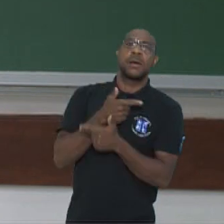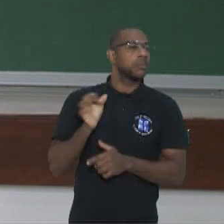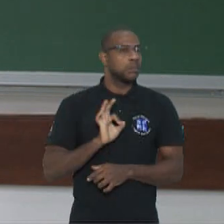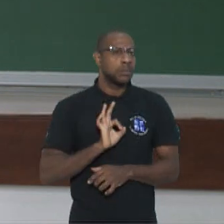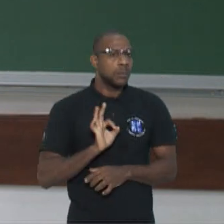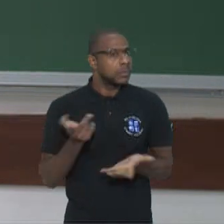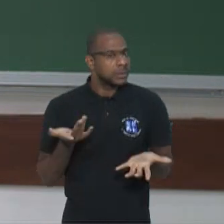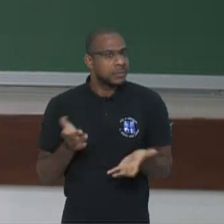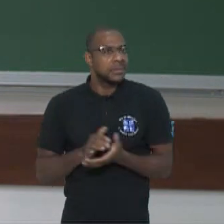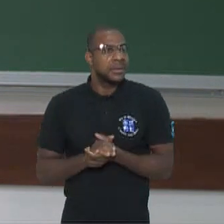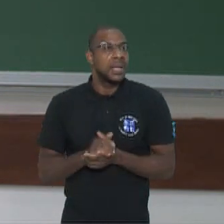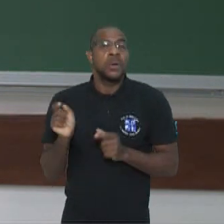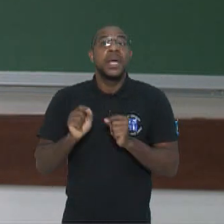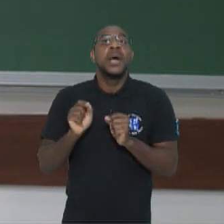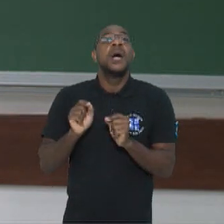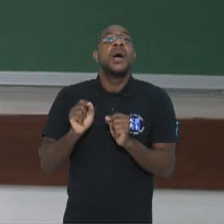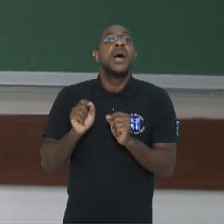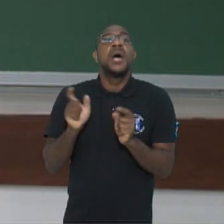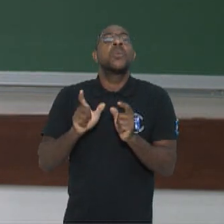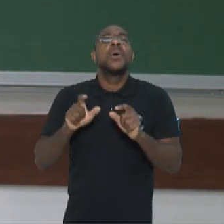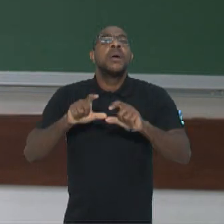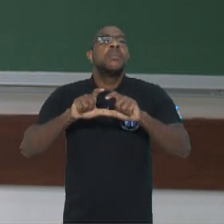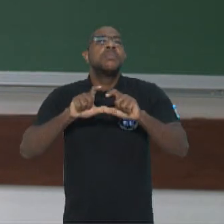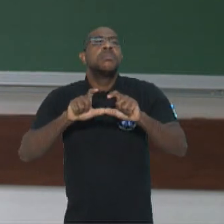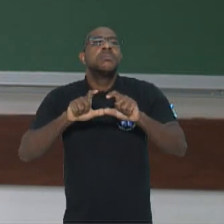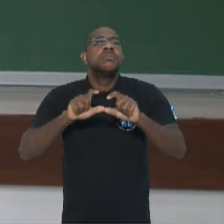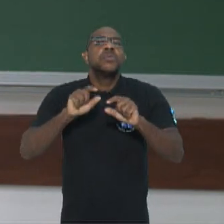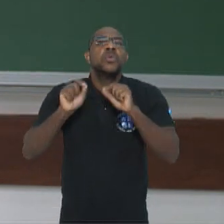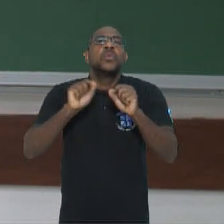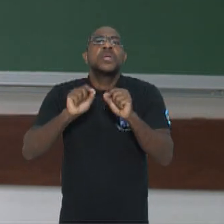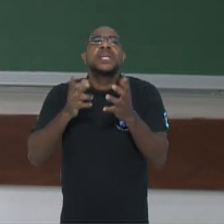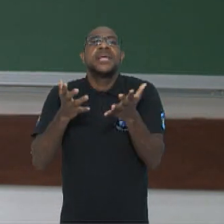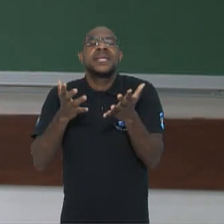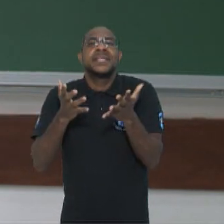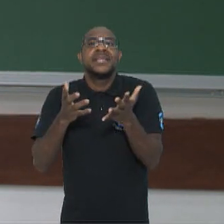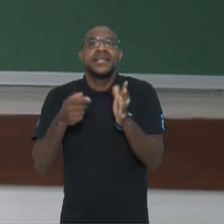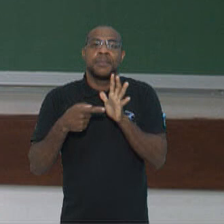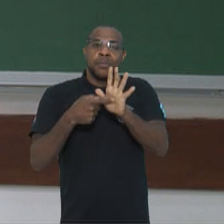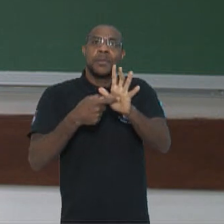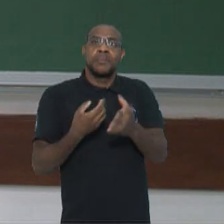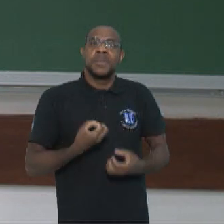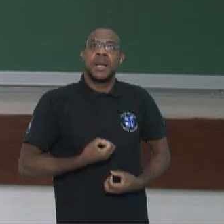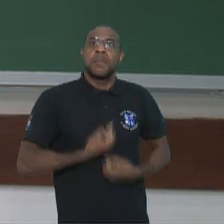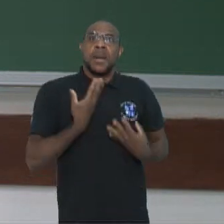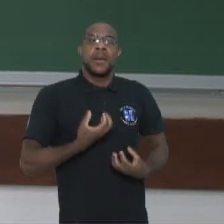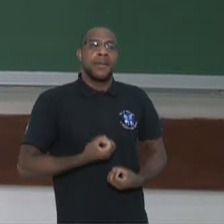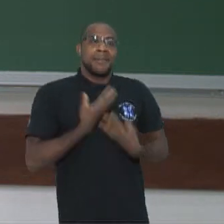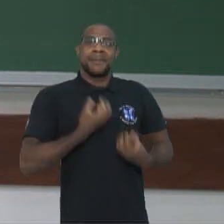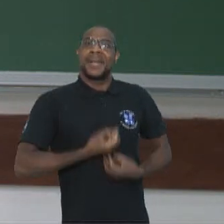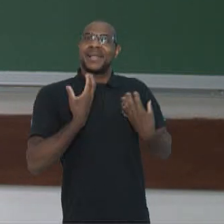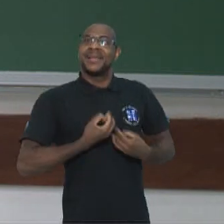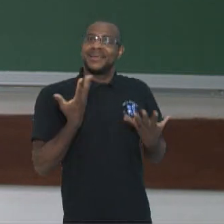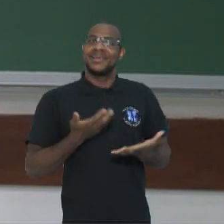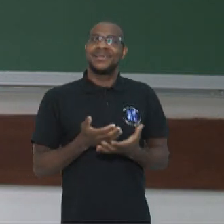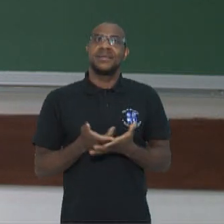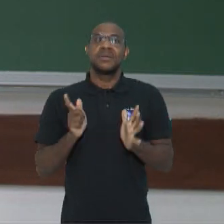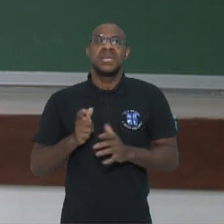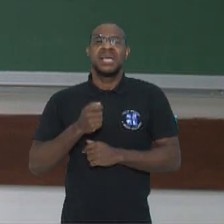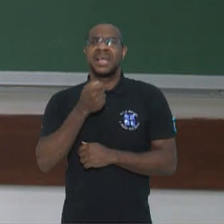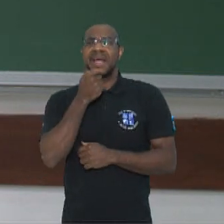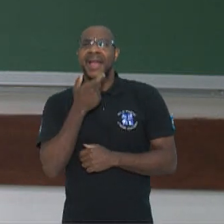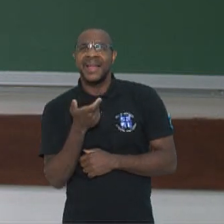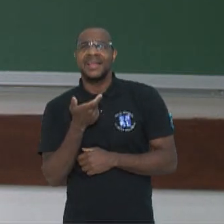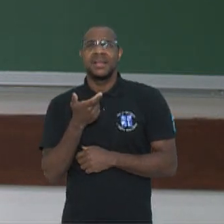isso. Qual é a situação que quebra a expectativa, né? Aquilo que se torna